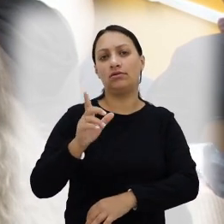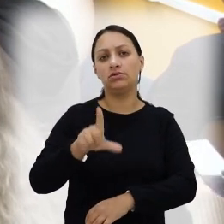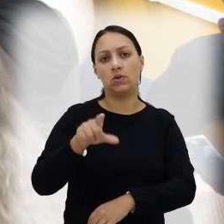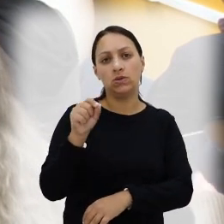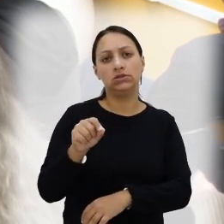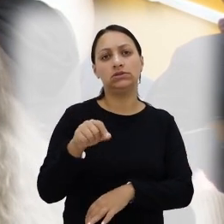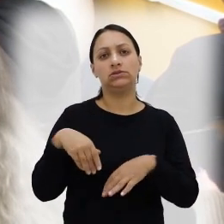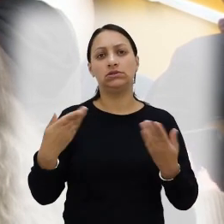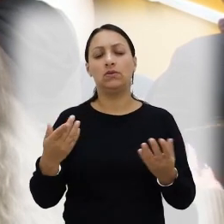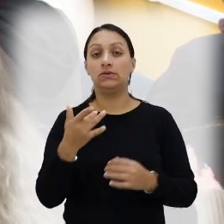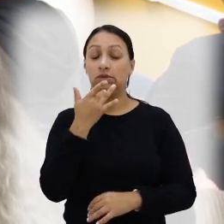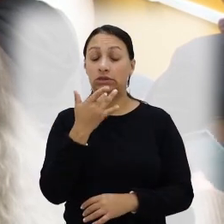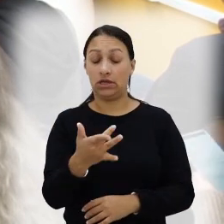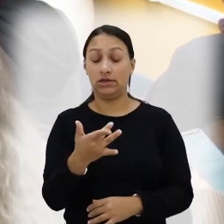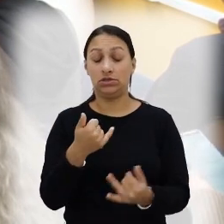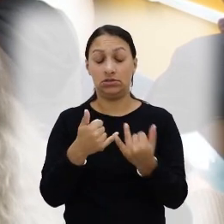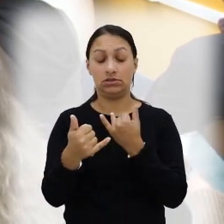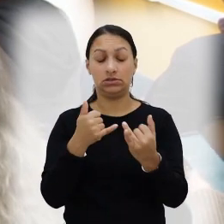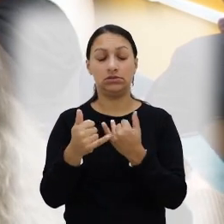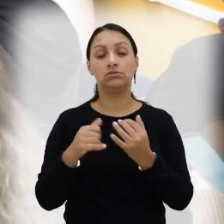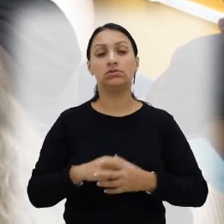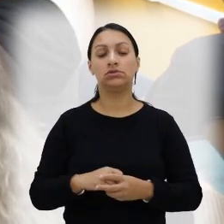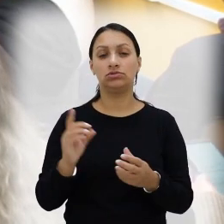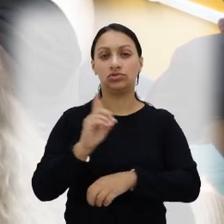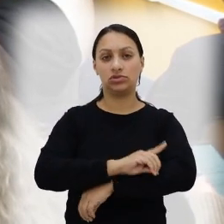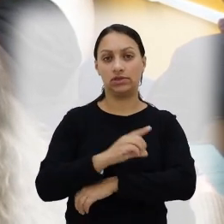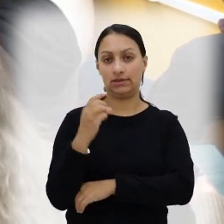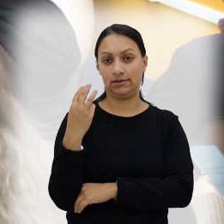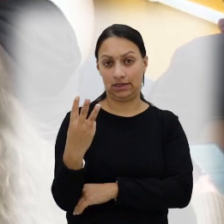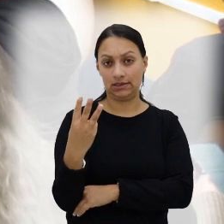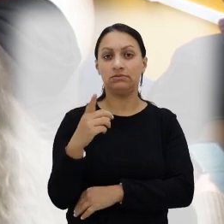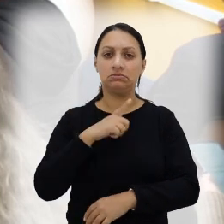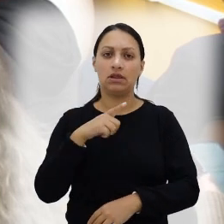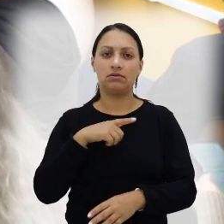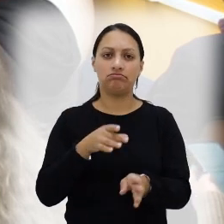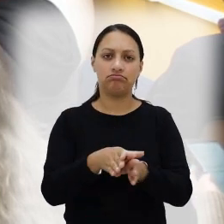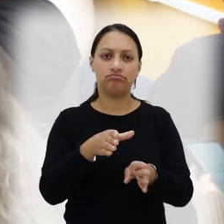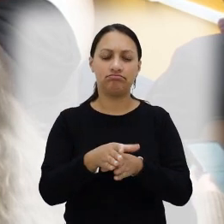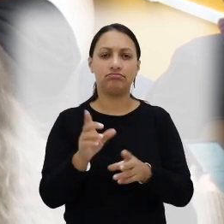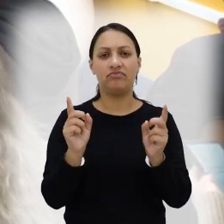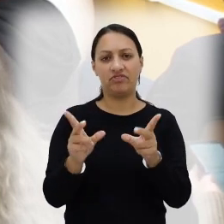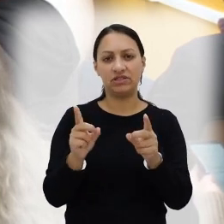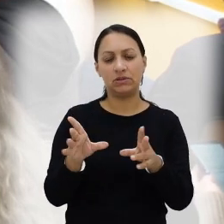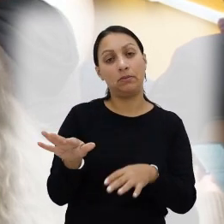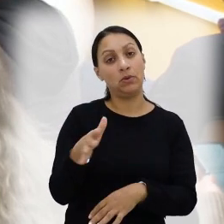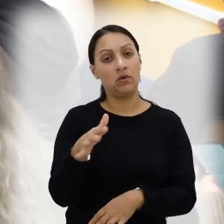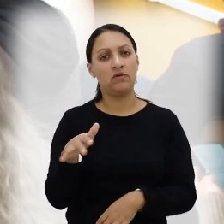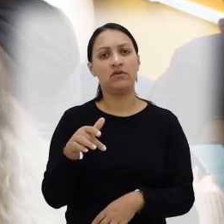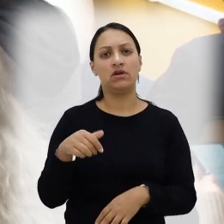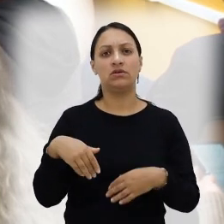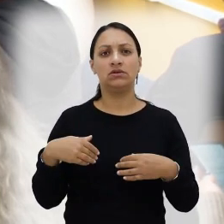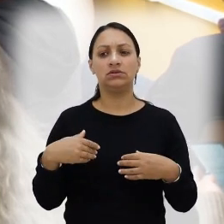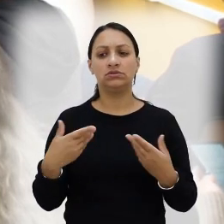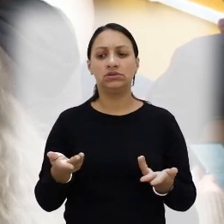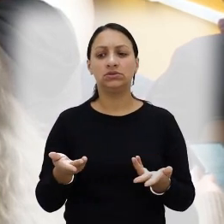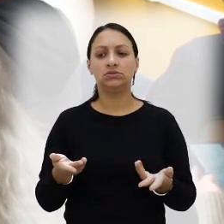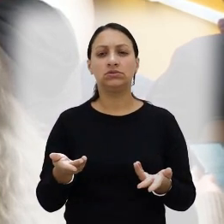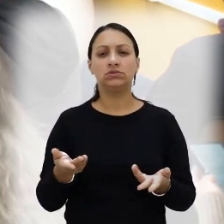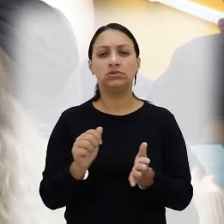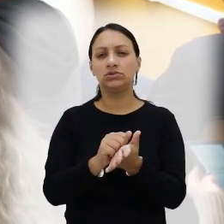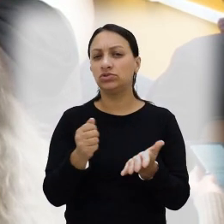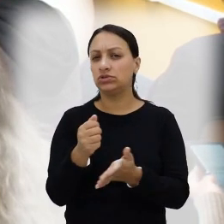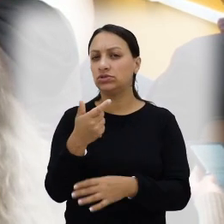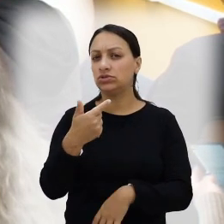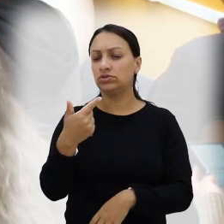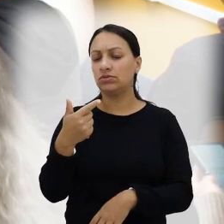Então, na tarde, por exemplo, do dia 13, eu tenho mentoria de vendas. Muito provavelmente, quando a gente acha que a gente tem agenda,